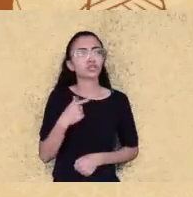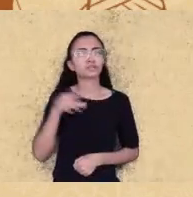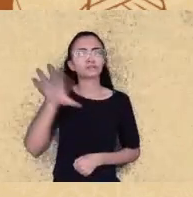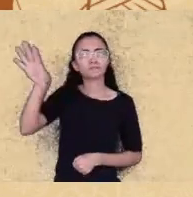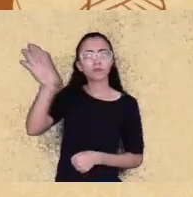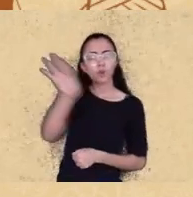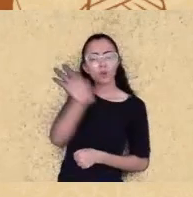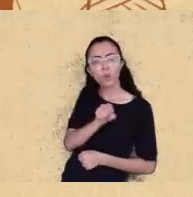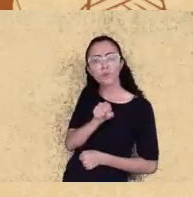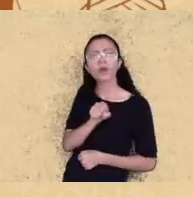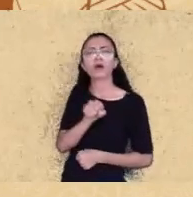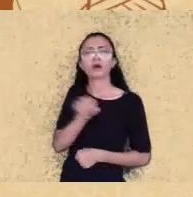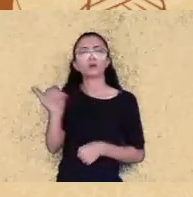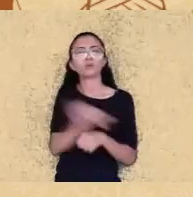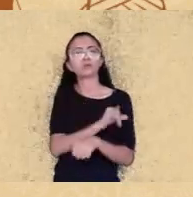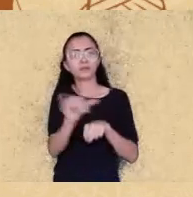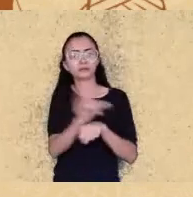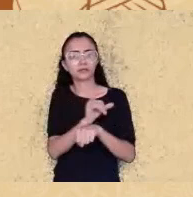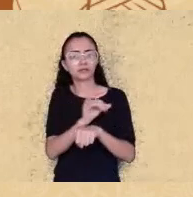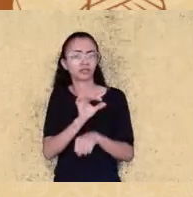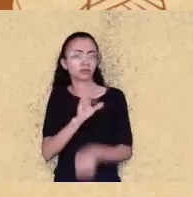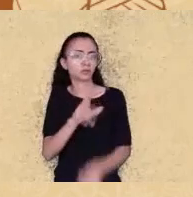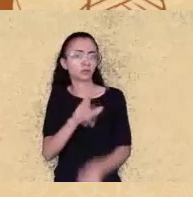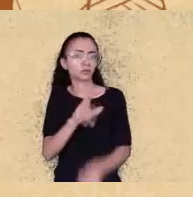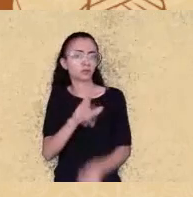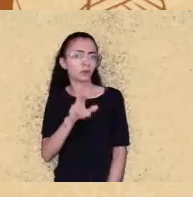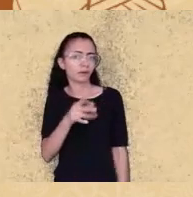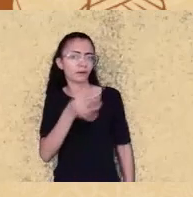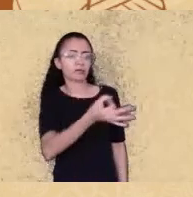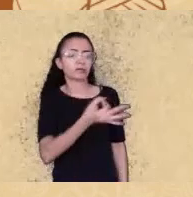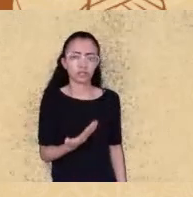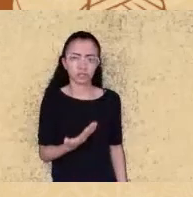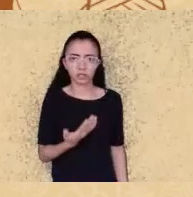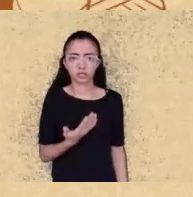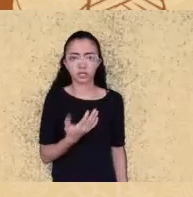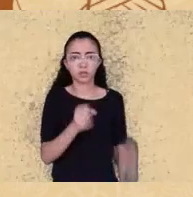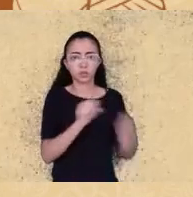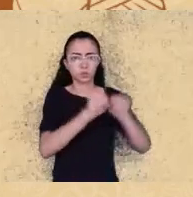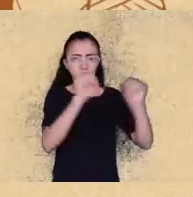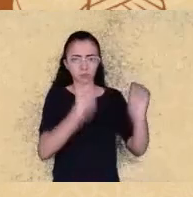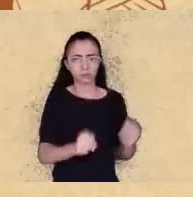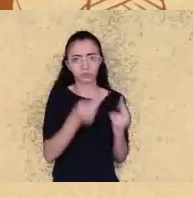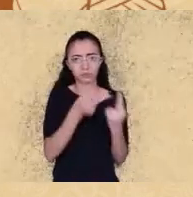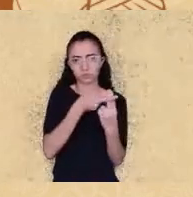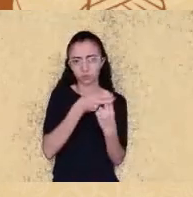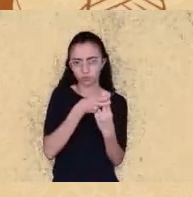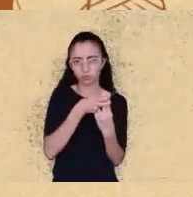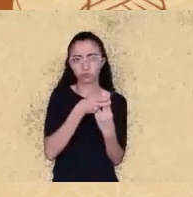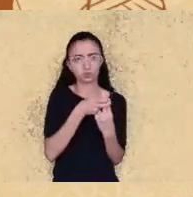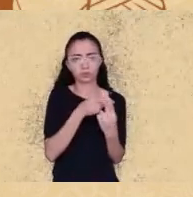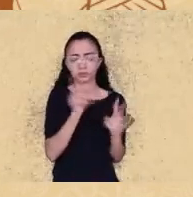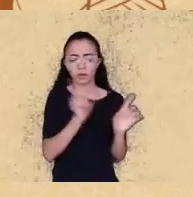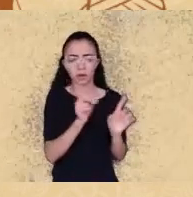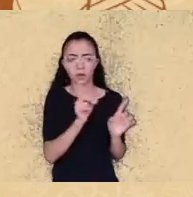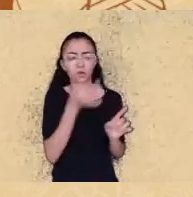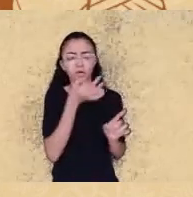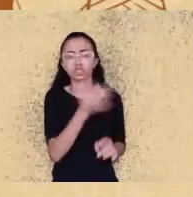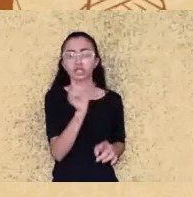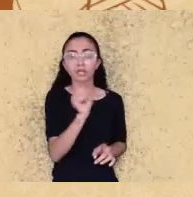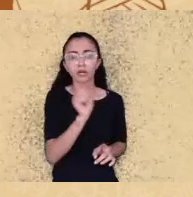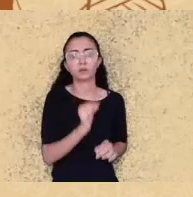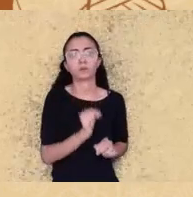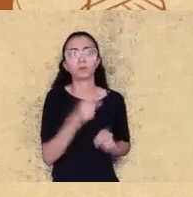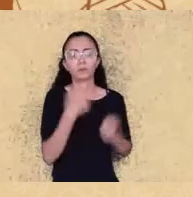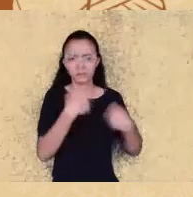não só para, assim, sempre mantendo a crítica, a precarização do nosso sistema único de saúde, né? Que a gente tem que manter esse sistema. Mas lembrando que, por exemplo,